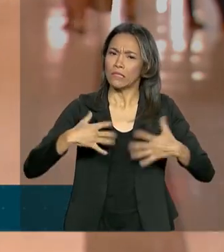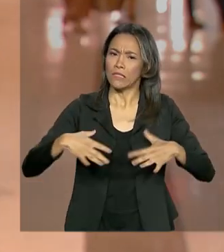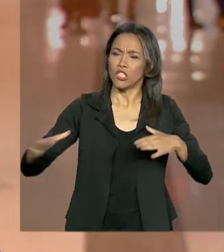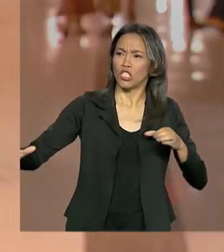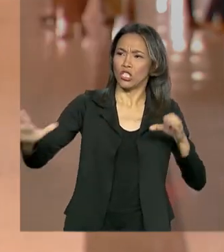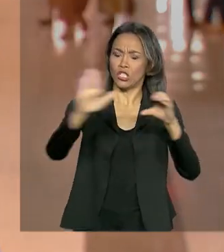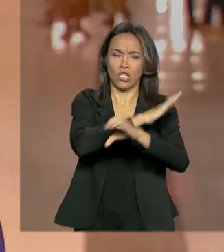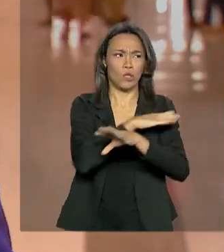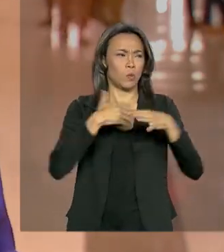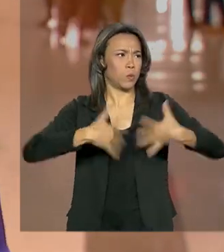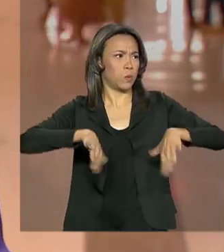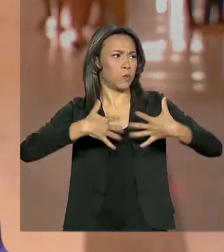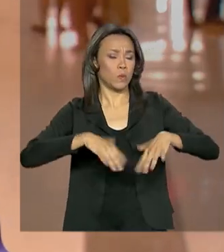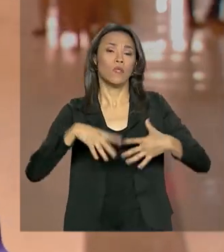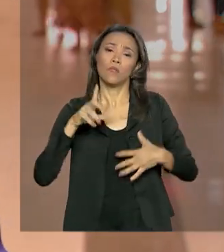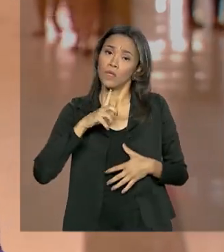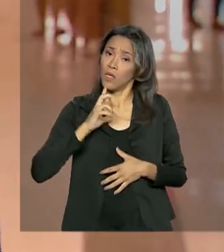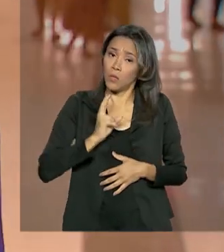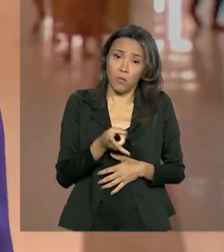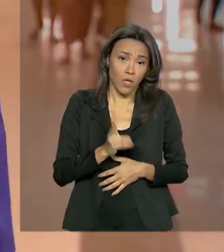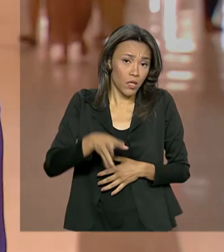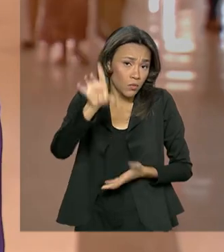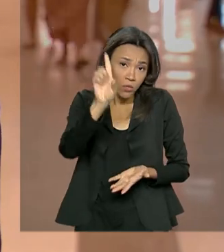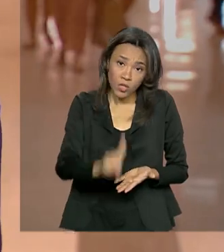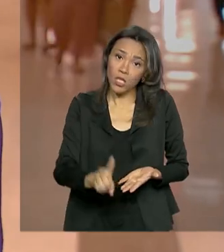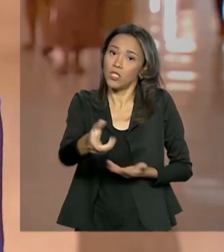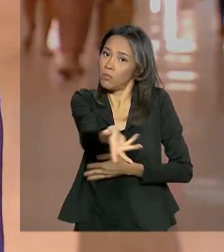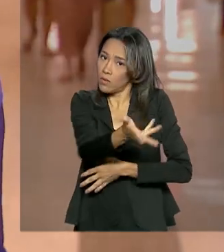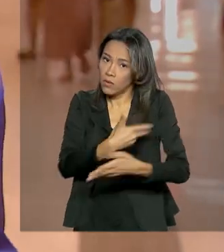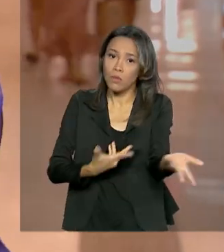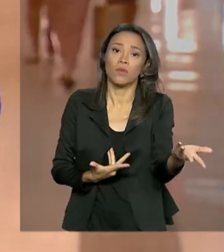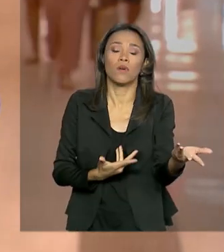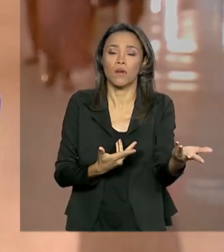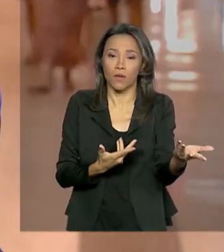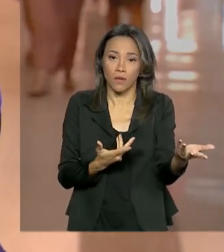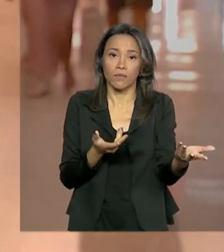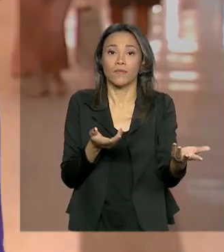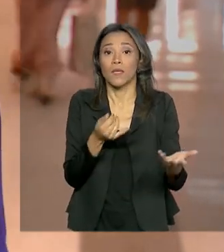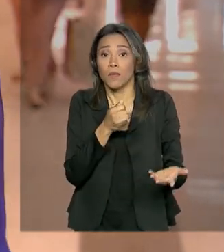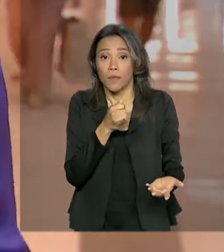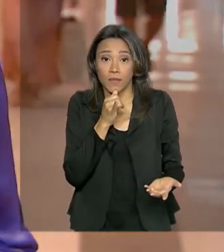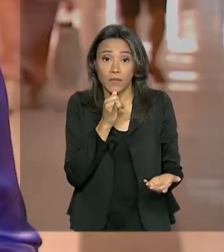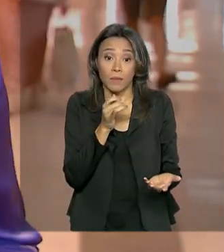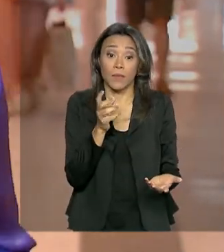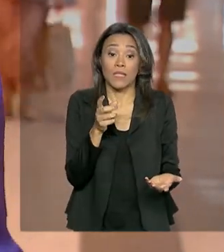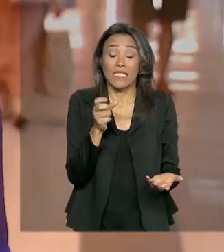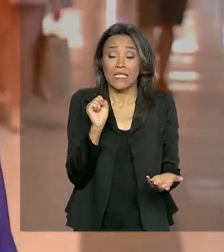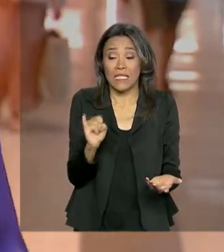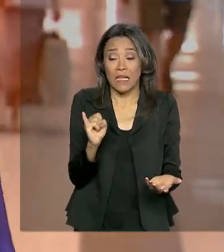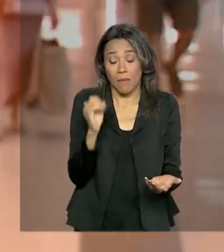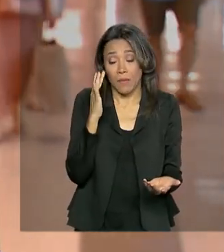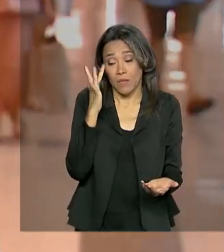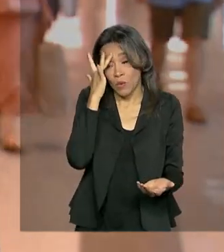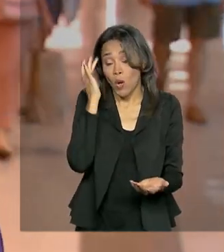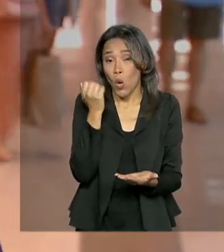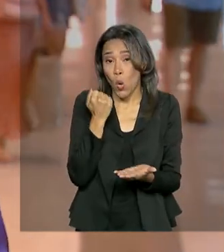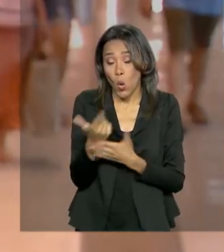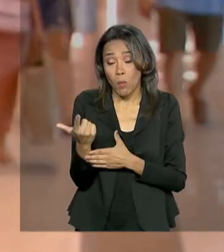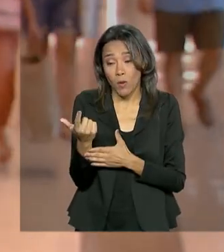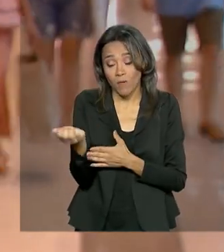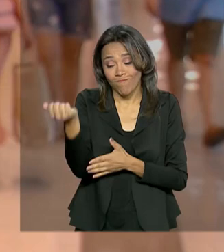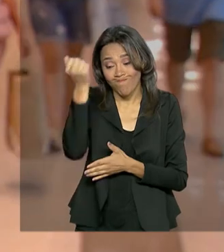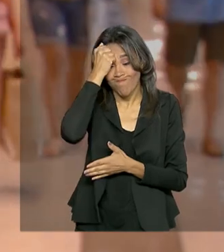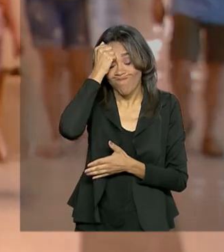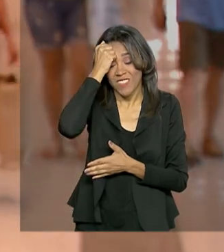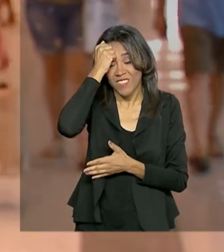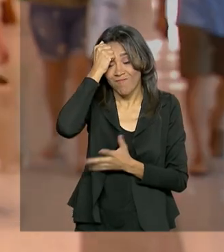têm os mesmos direitos para troca dos produtos com adicional ou de se arrepender pela compra neste